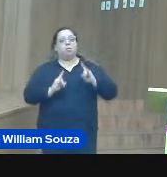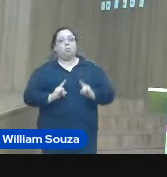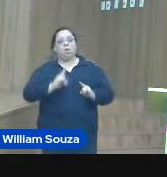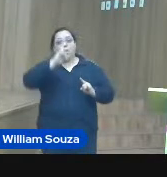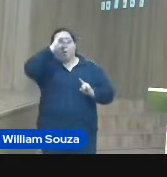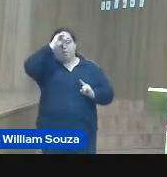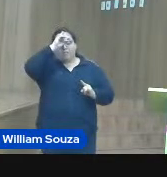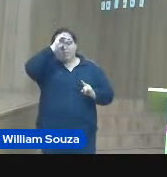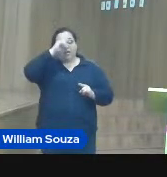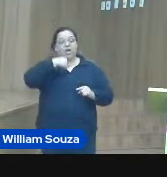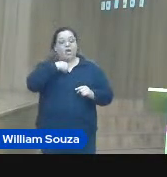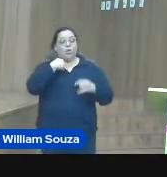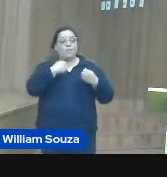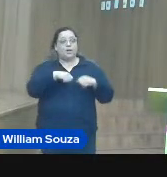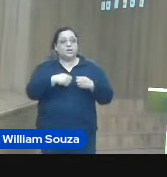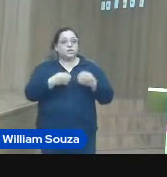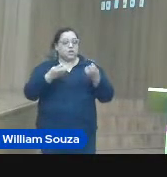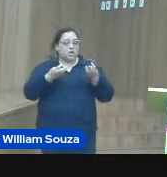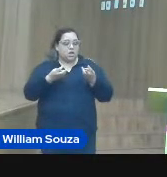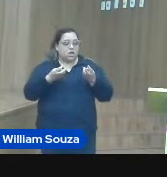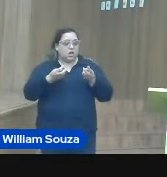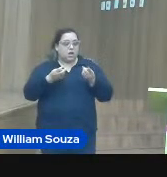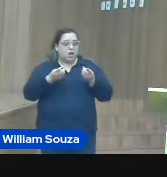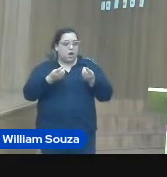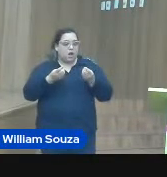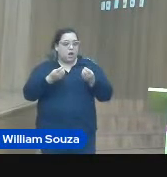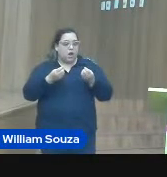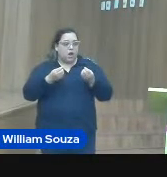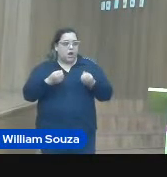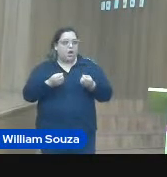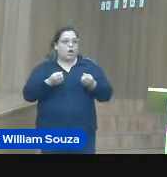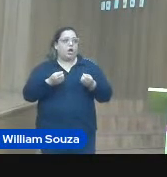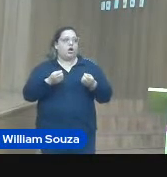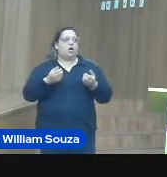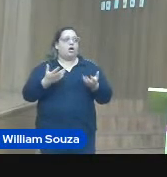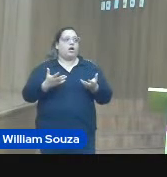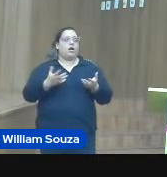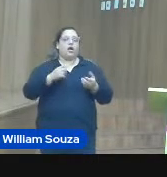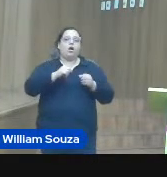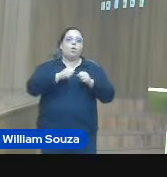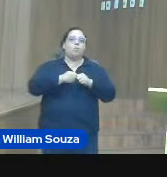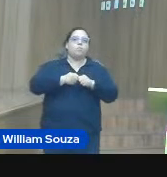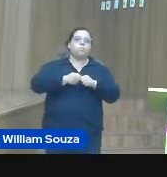eu preciso calcular muito bem aonde o míssil vai.